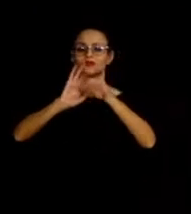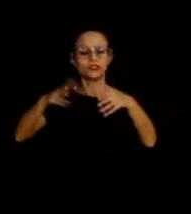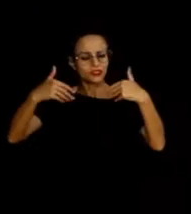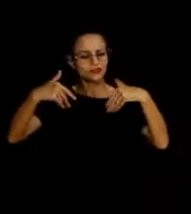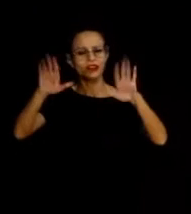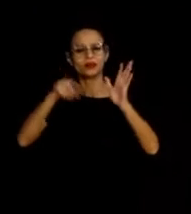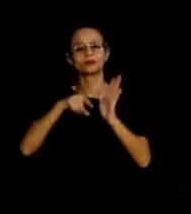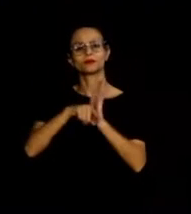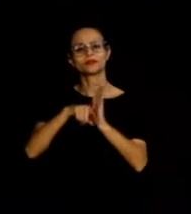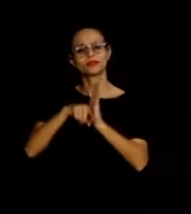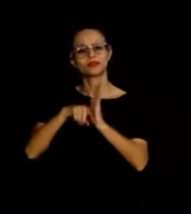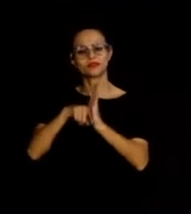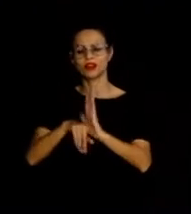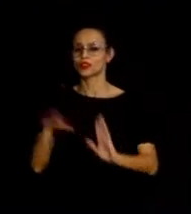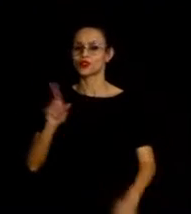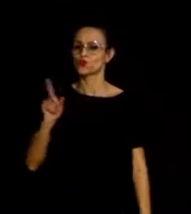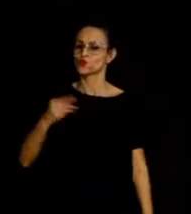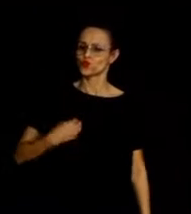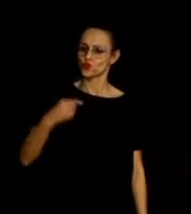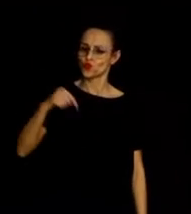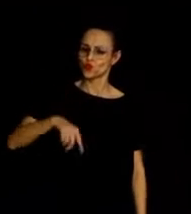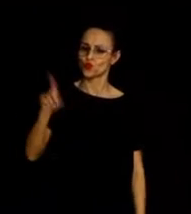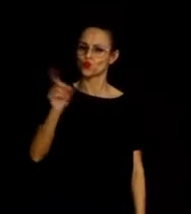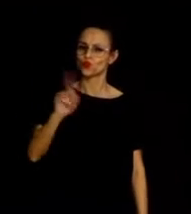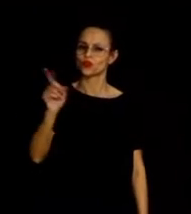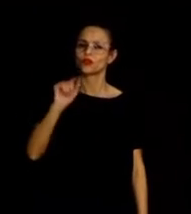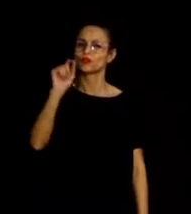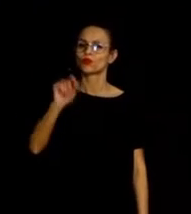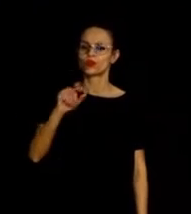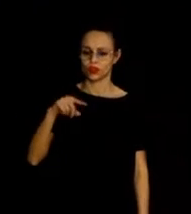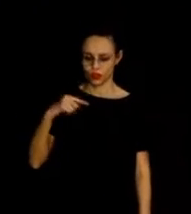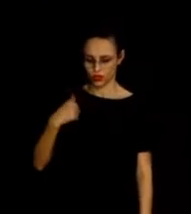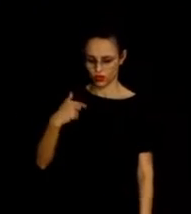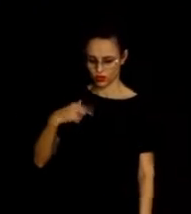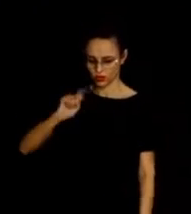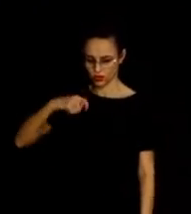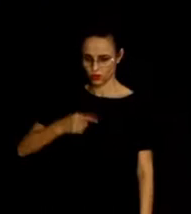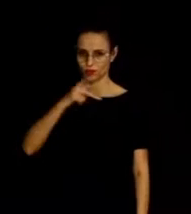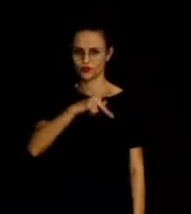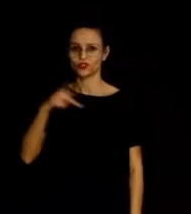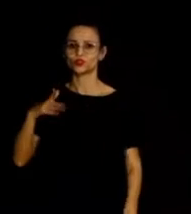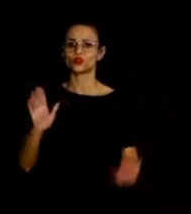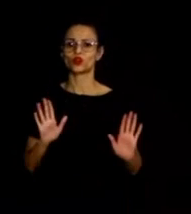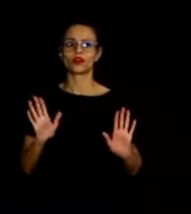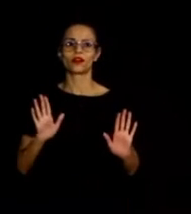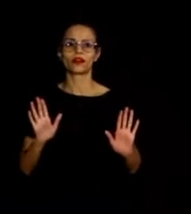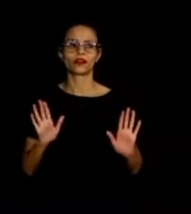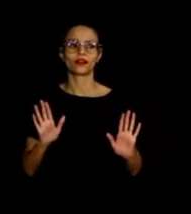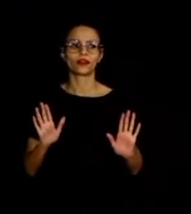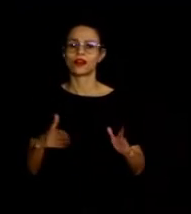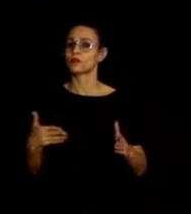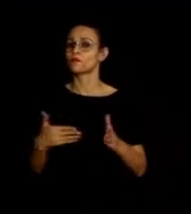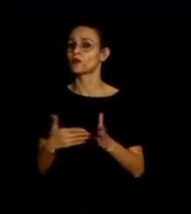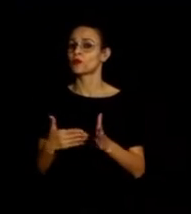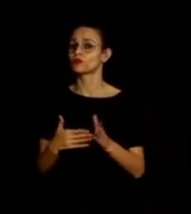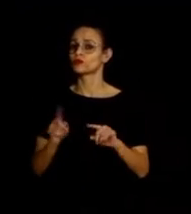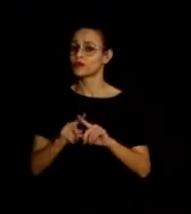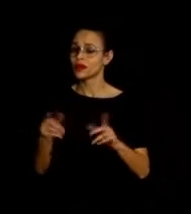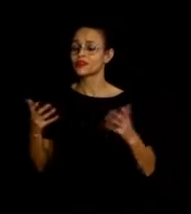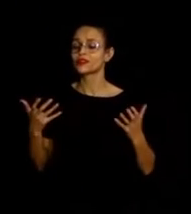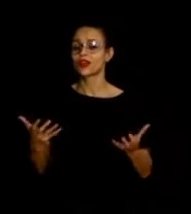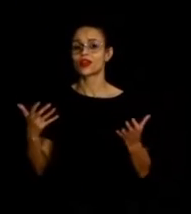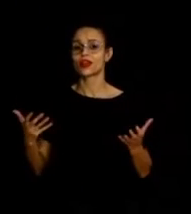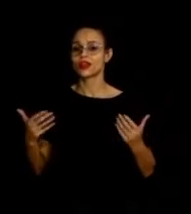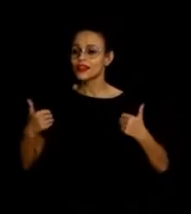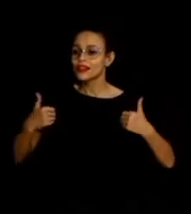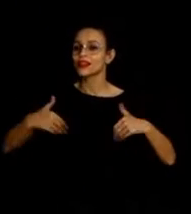pesquisem a gente não tá aqui a gente ia se encontra o professor professora Como disse vai até um certo. Mas a gente